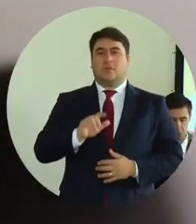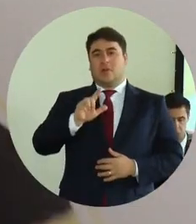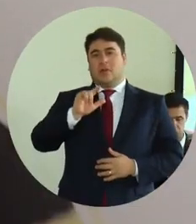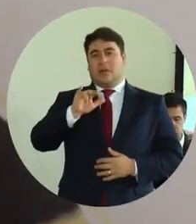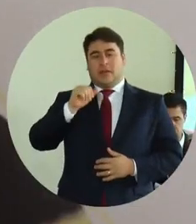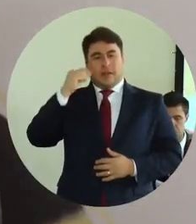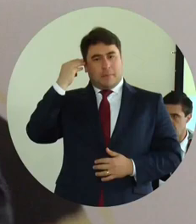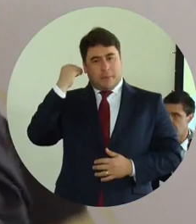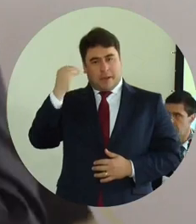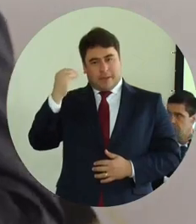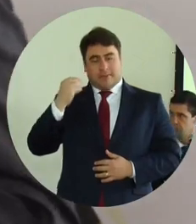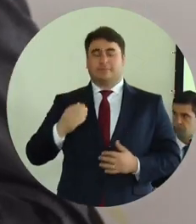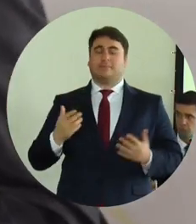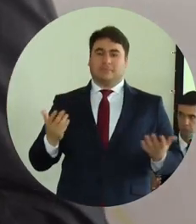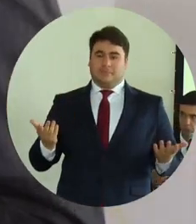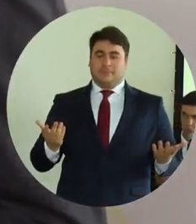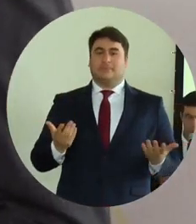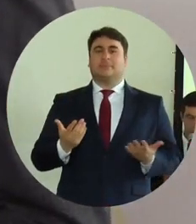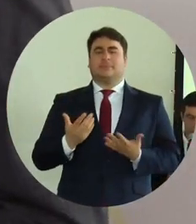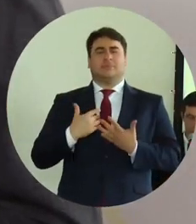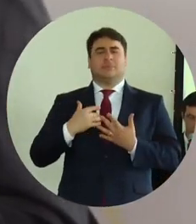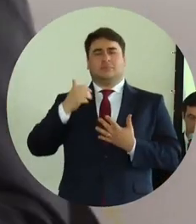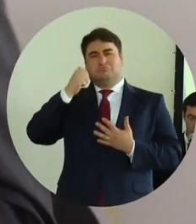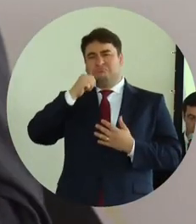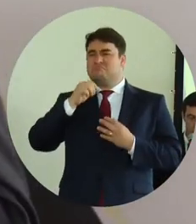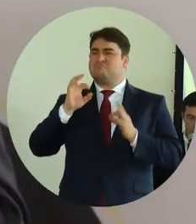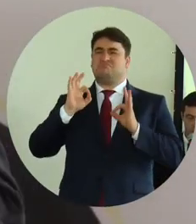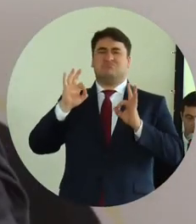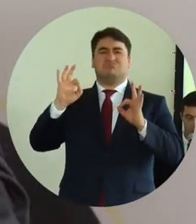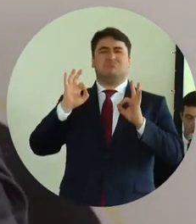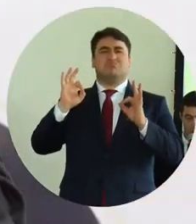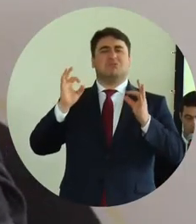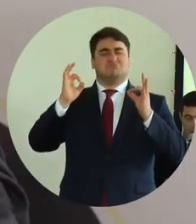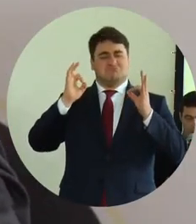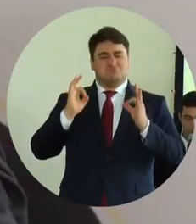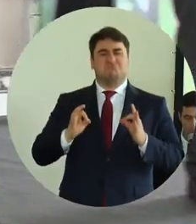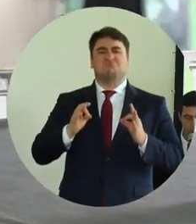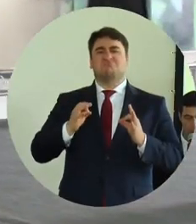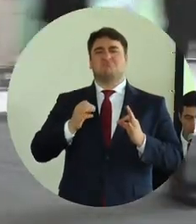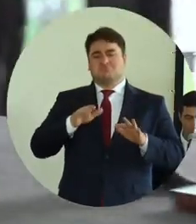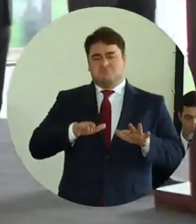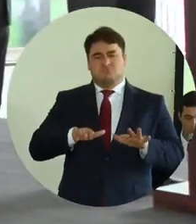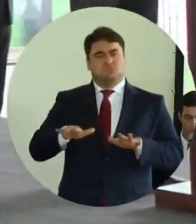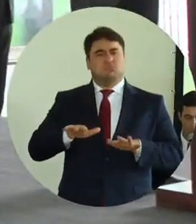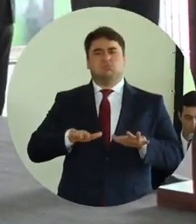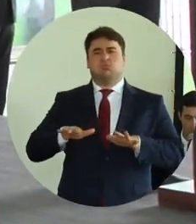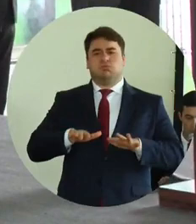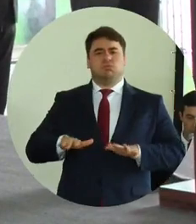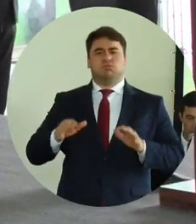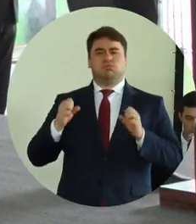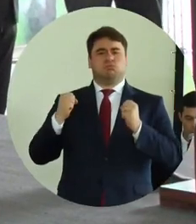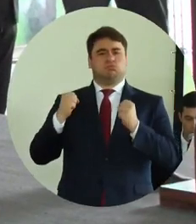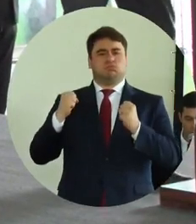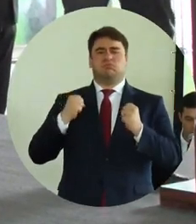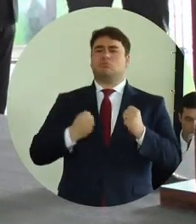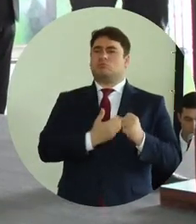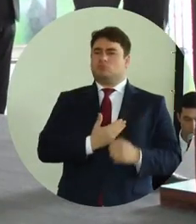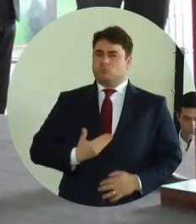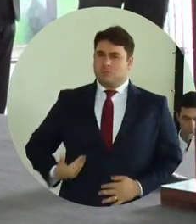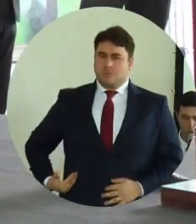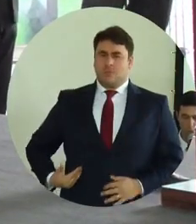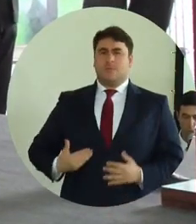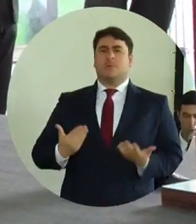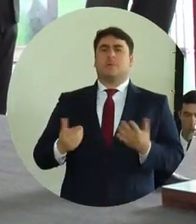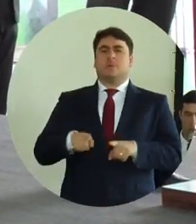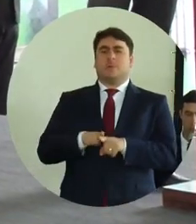Linamara Riso Batistella, essa grande secretária, grande mobilizadora do governo